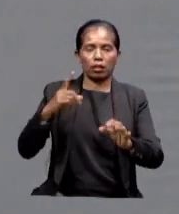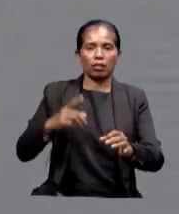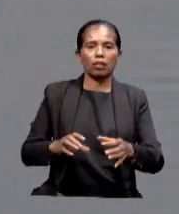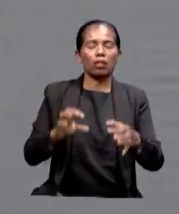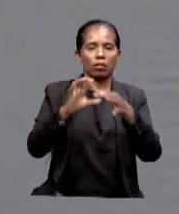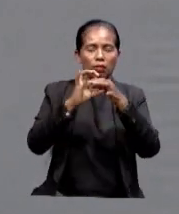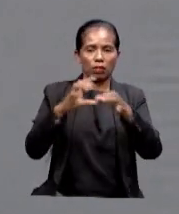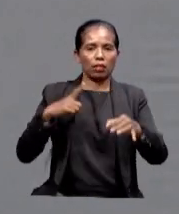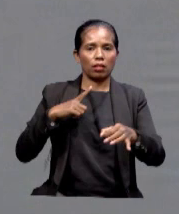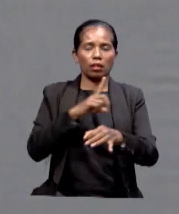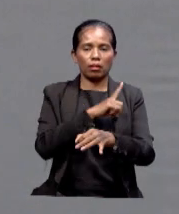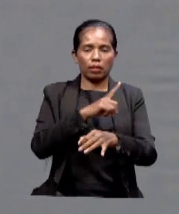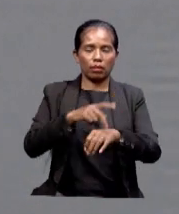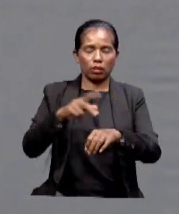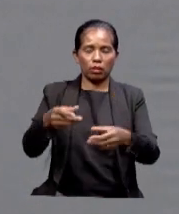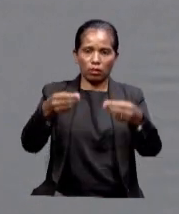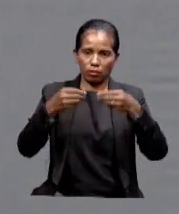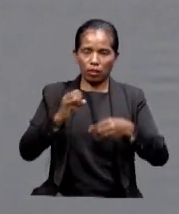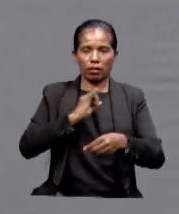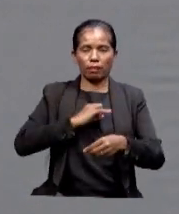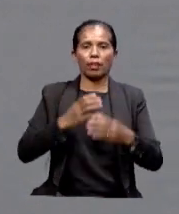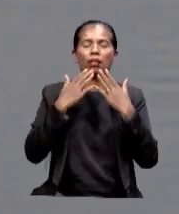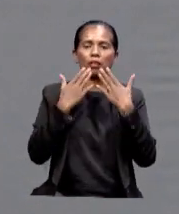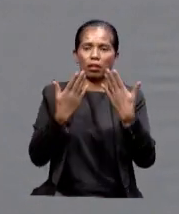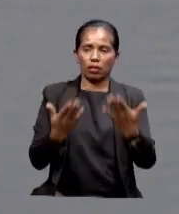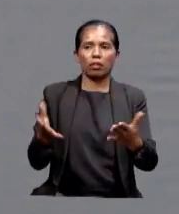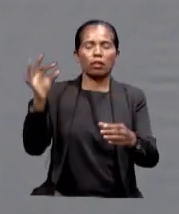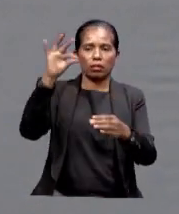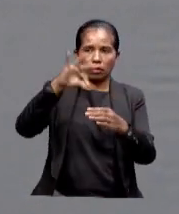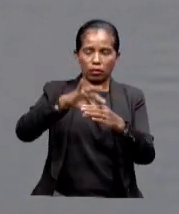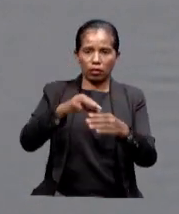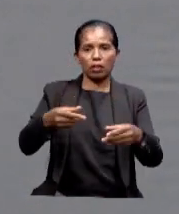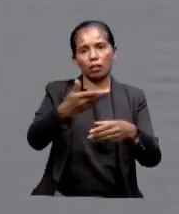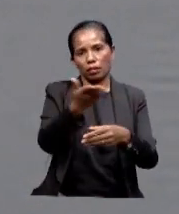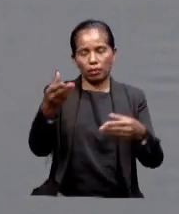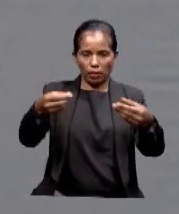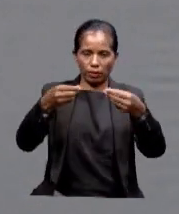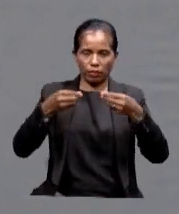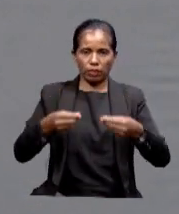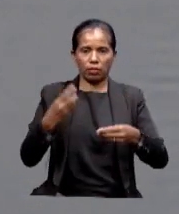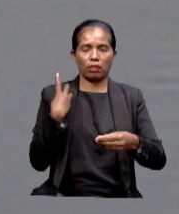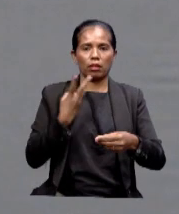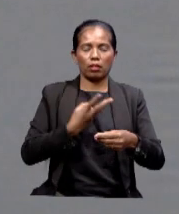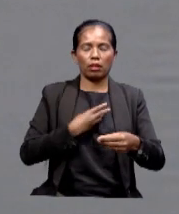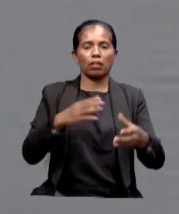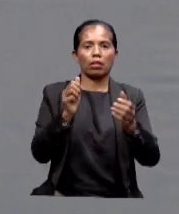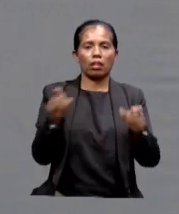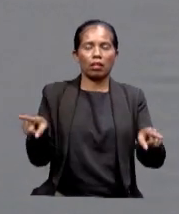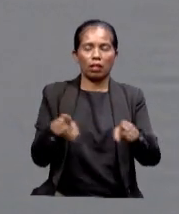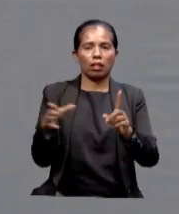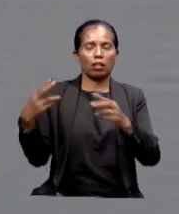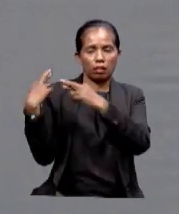Fomehau. Obrigado, Wain. Ba voto sira na be imifo, por ilori hau a tocar cargo nobre